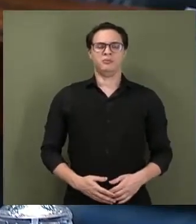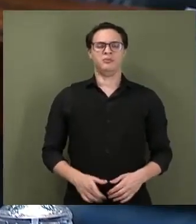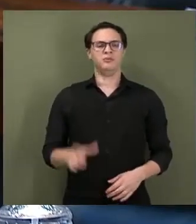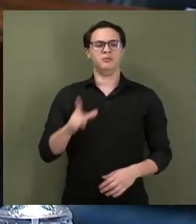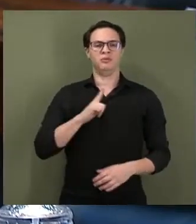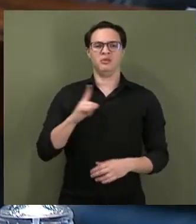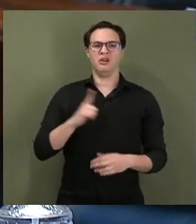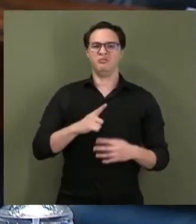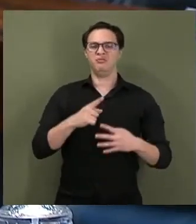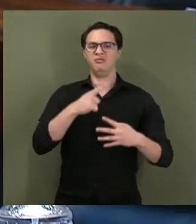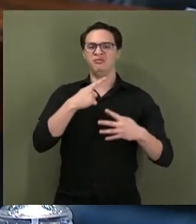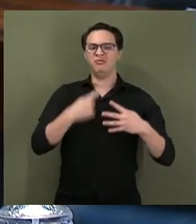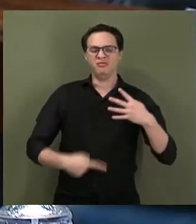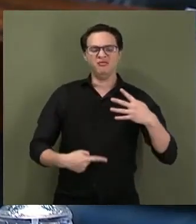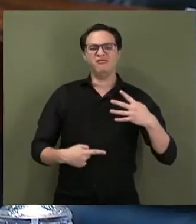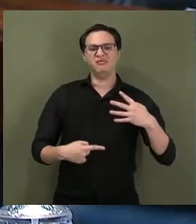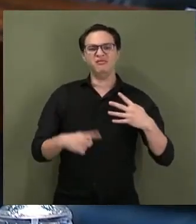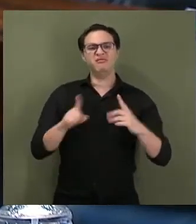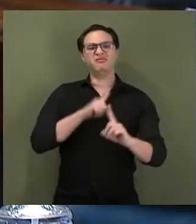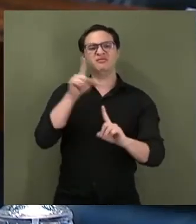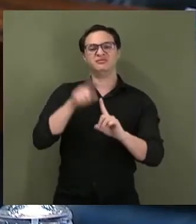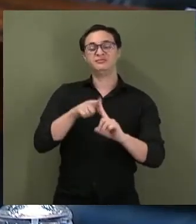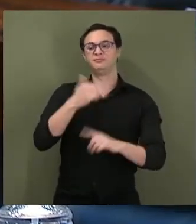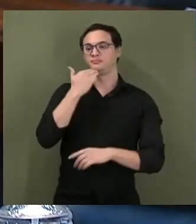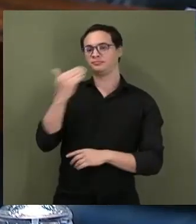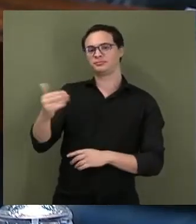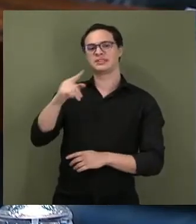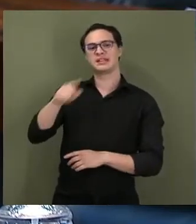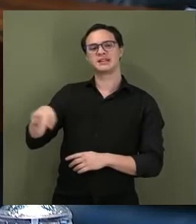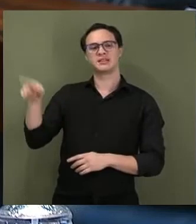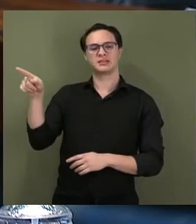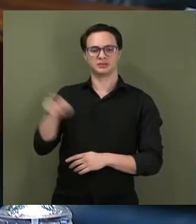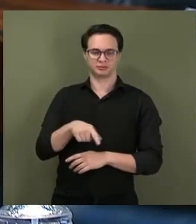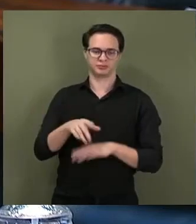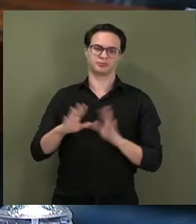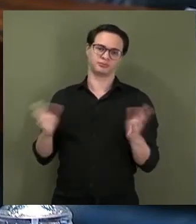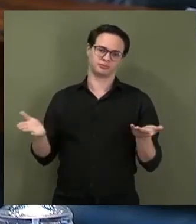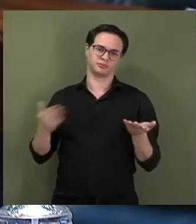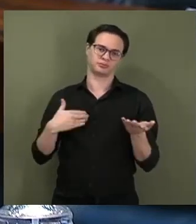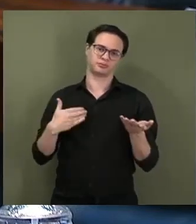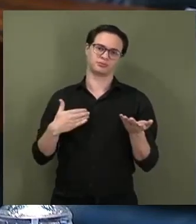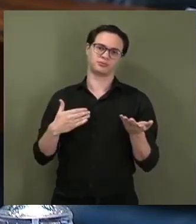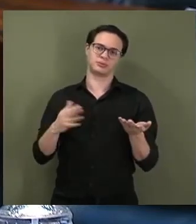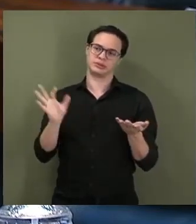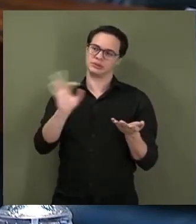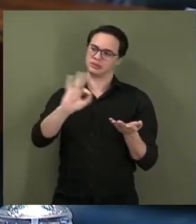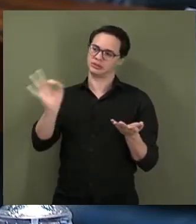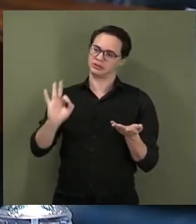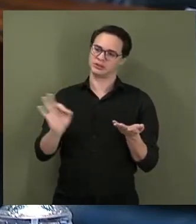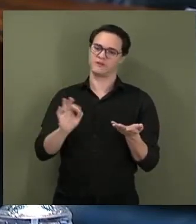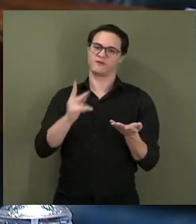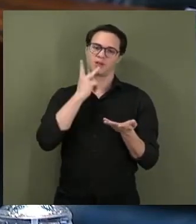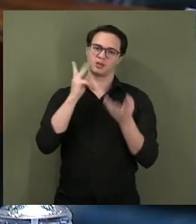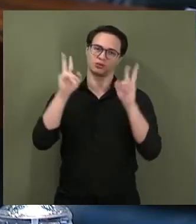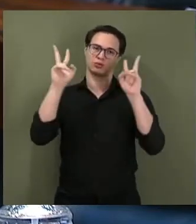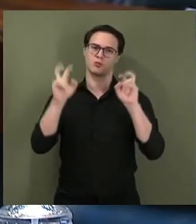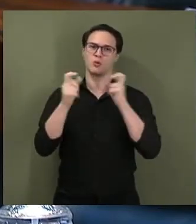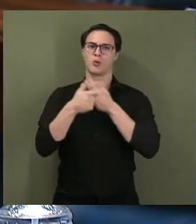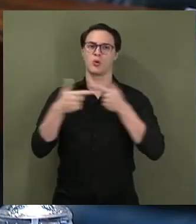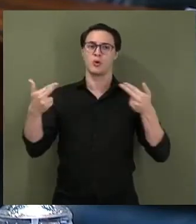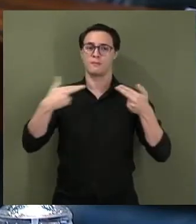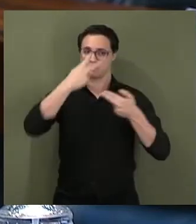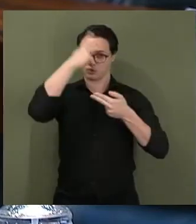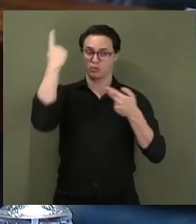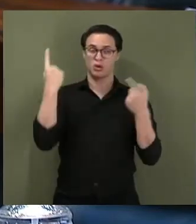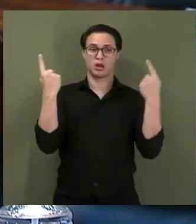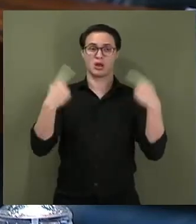4 motivos para se pedir o cancelamento de um partido político. Nenhum deles diz respeito ao temor que um adversário, porventura,